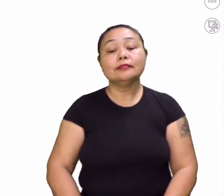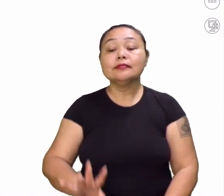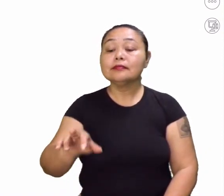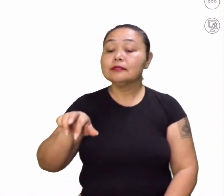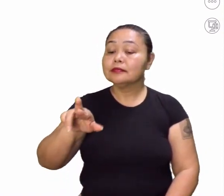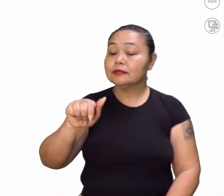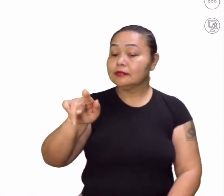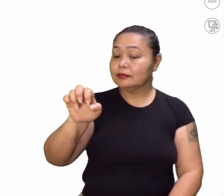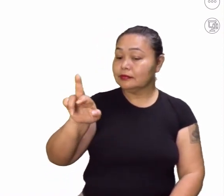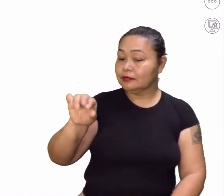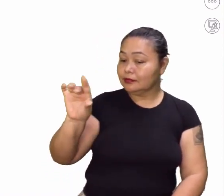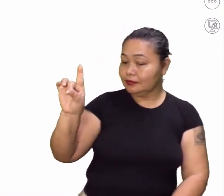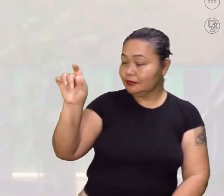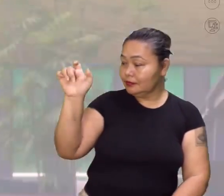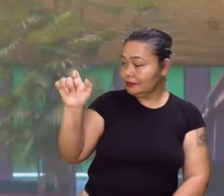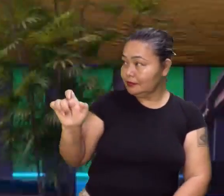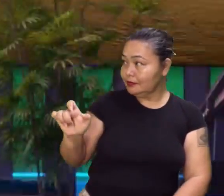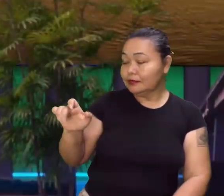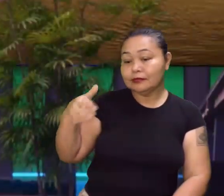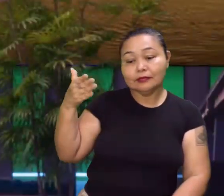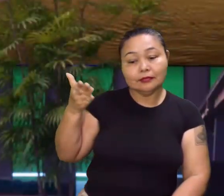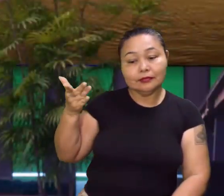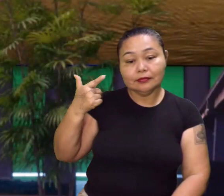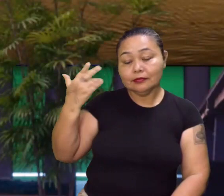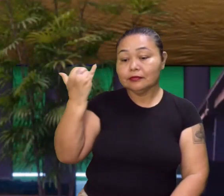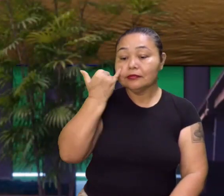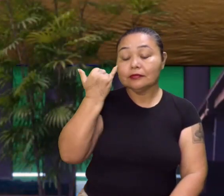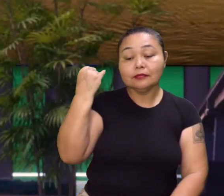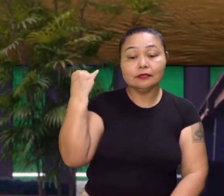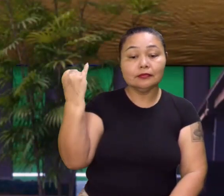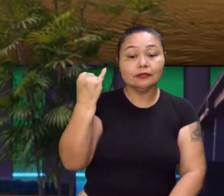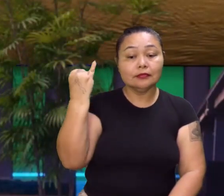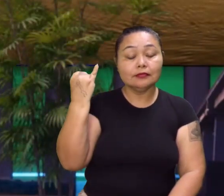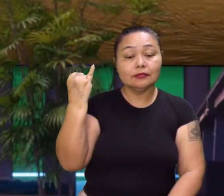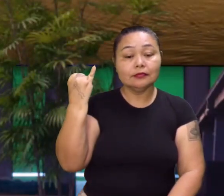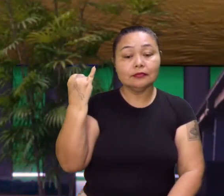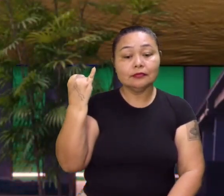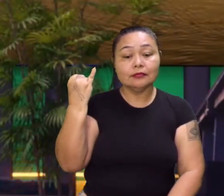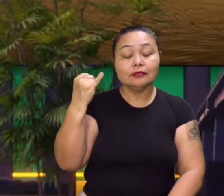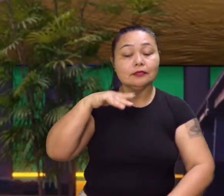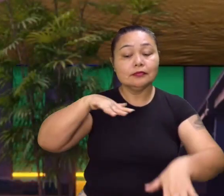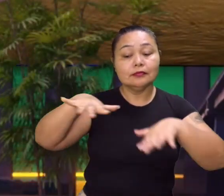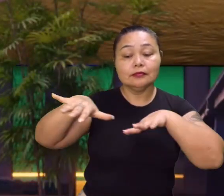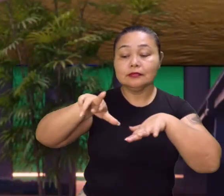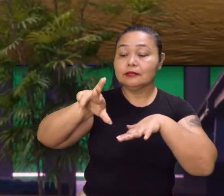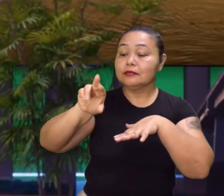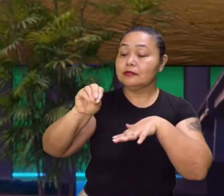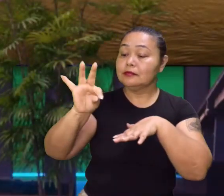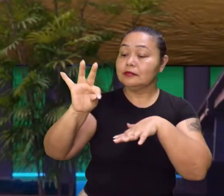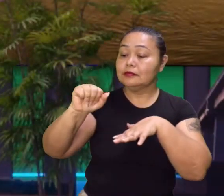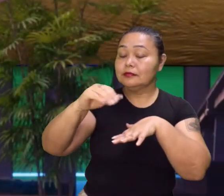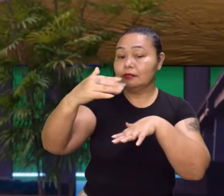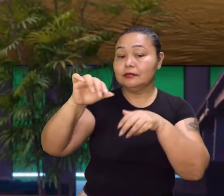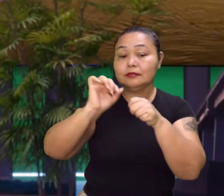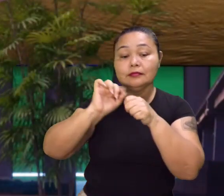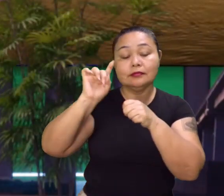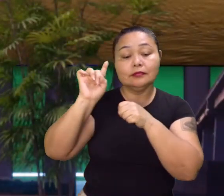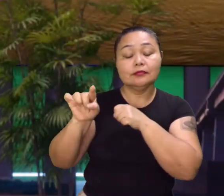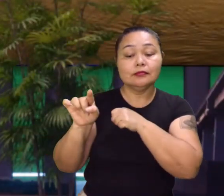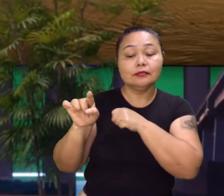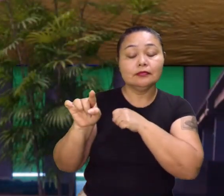Rogério, agora uma informação importante. O movimento de rotação,